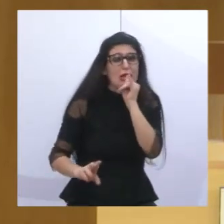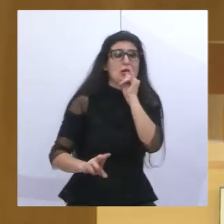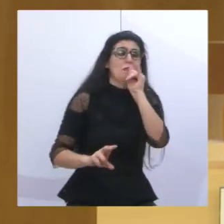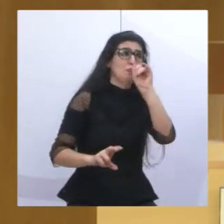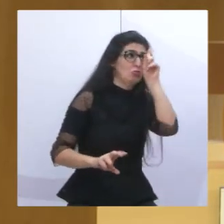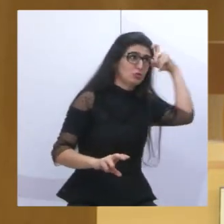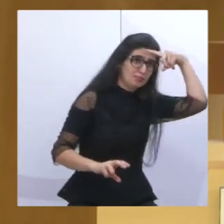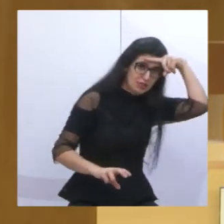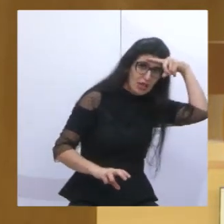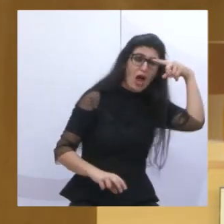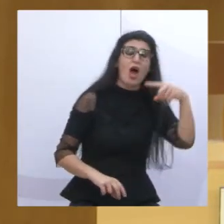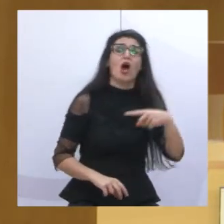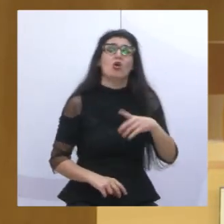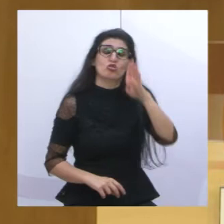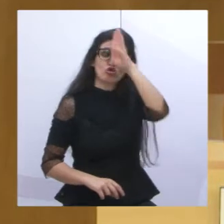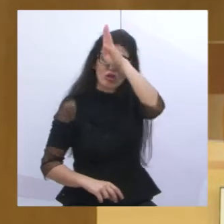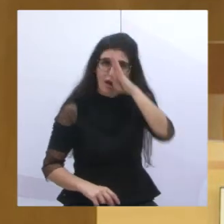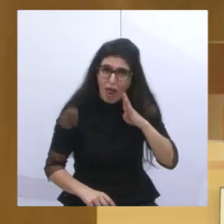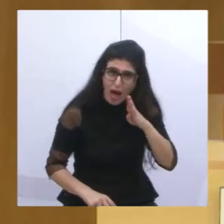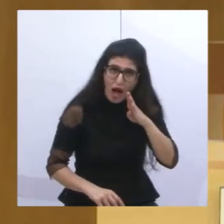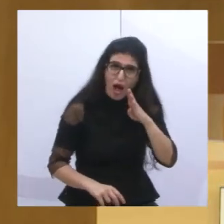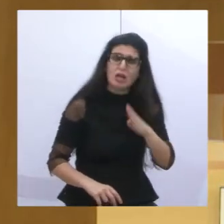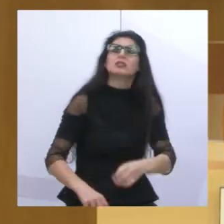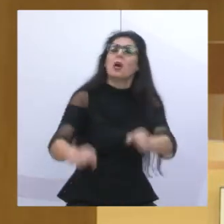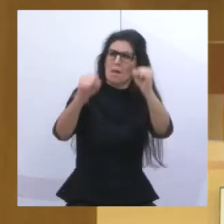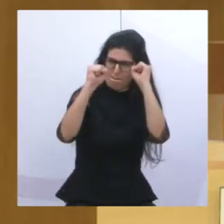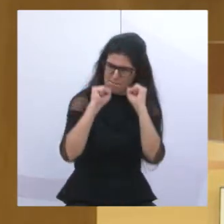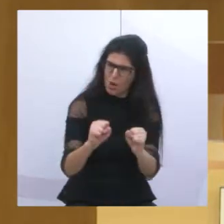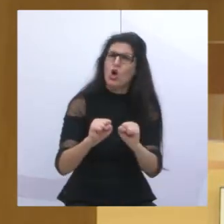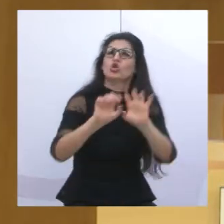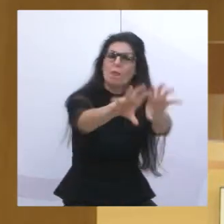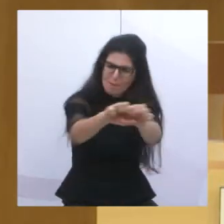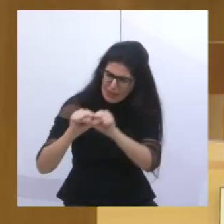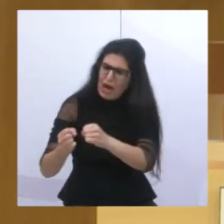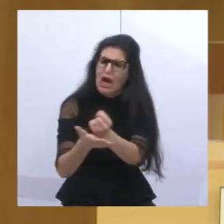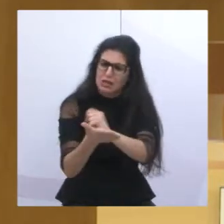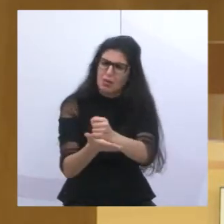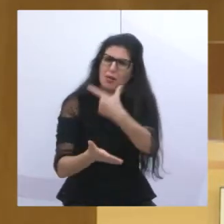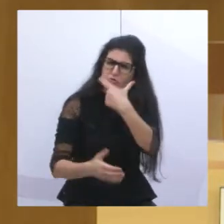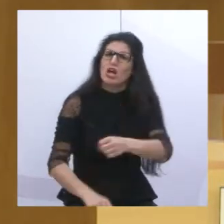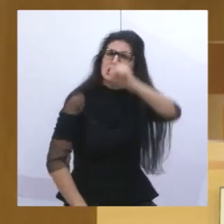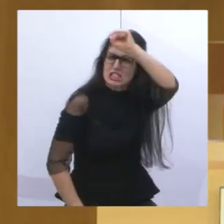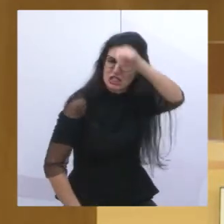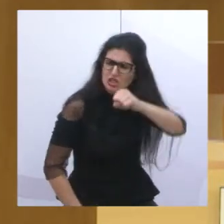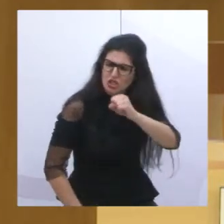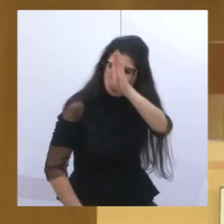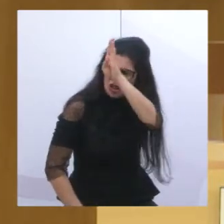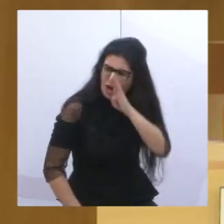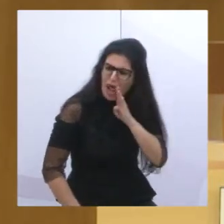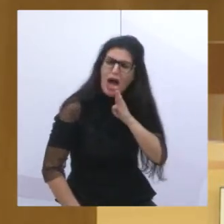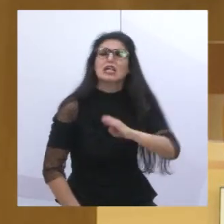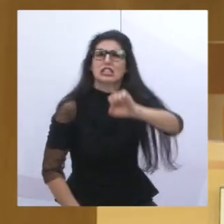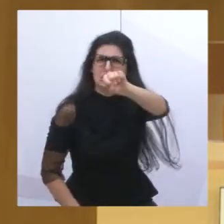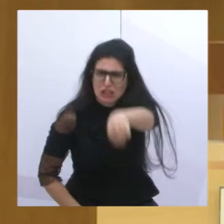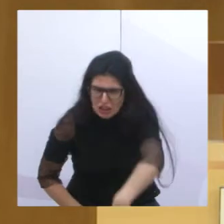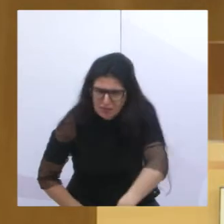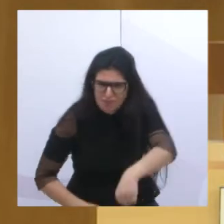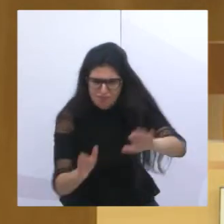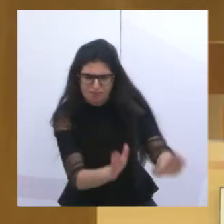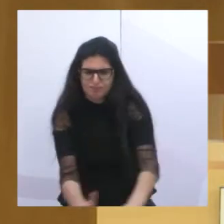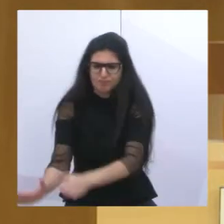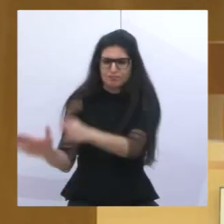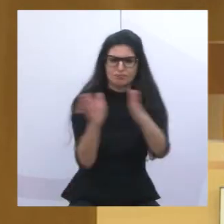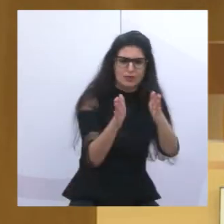pequeno, que pagam um convênio e não têm dinheiro para comprar o remédio, seria ótimo se fosse beneficiar só essas pessoas.